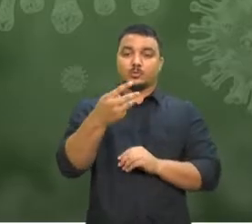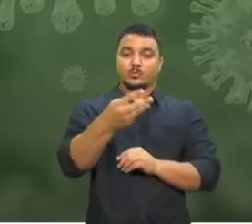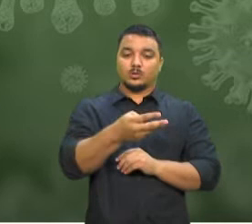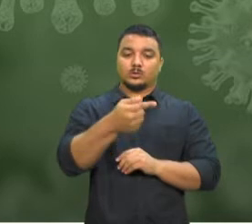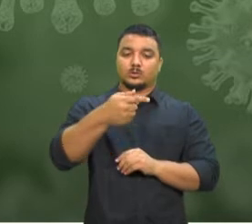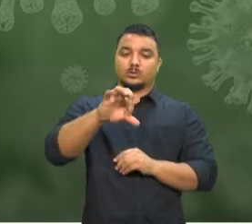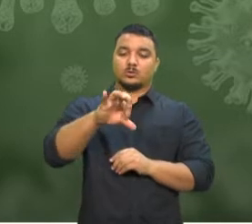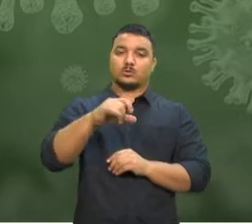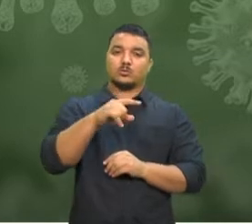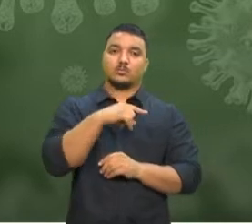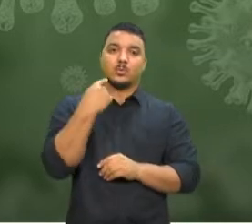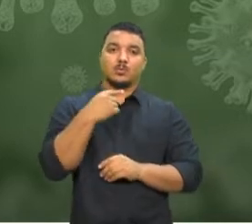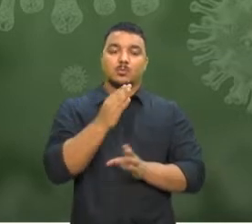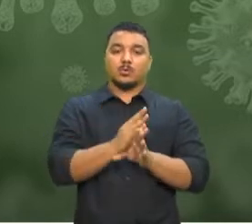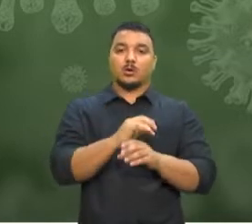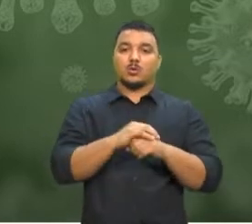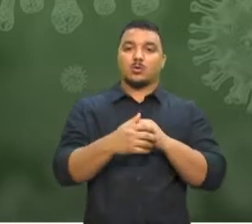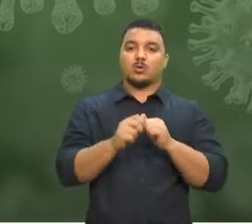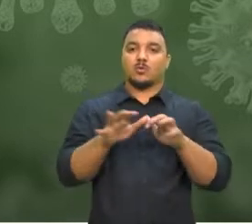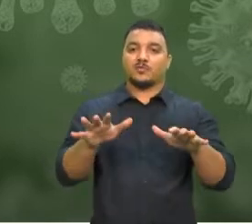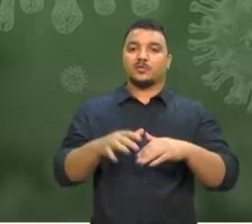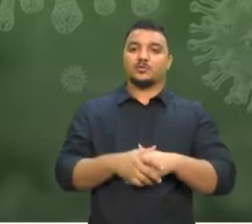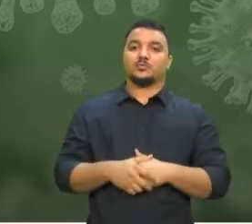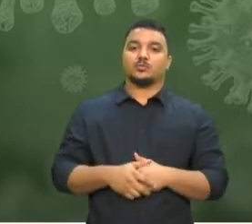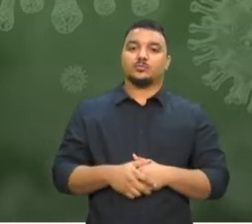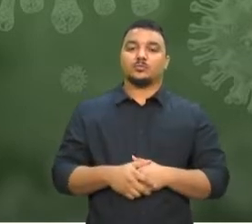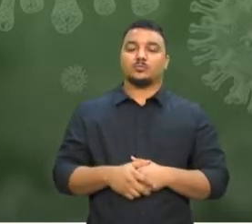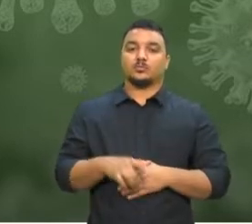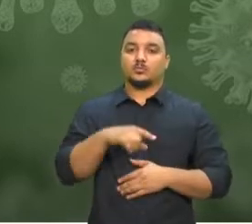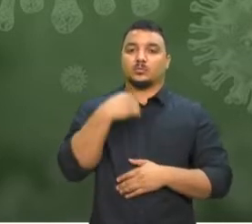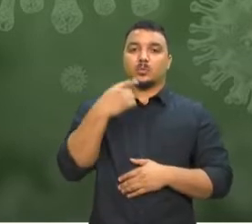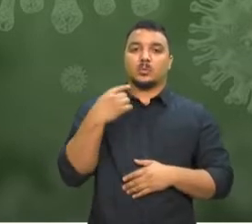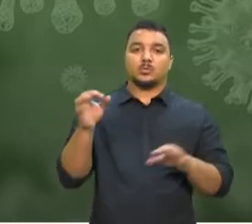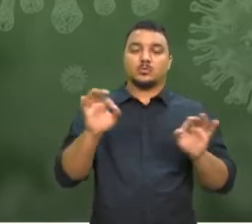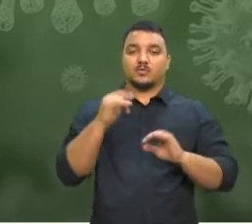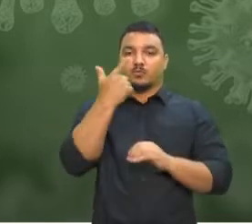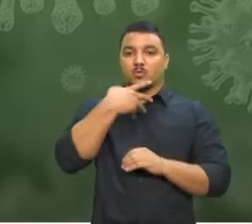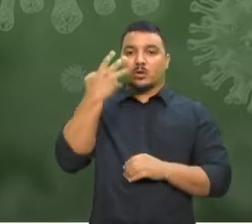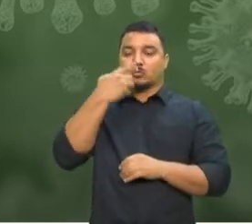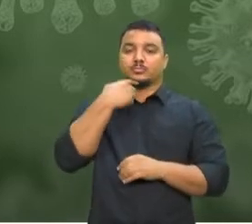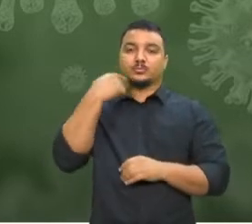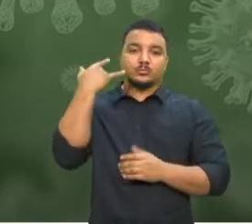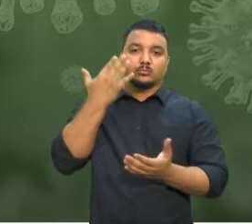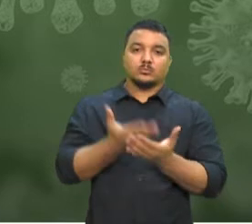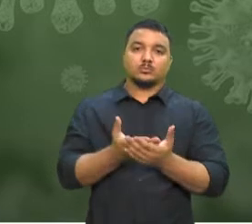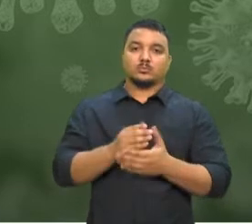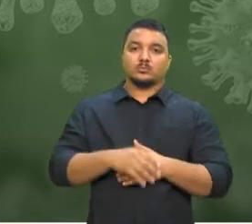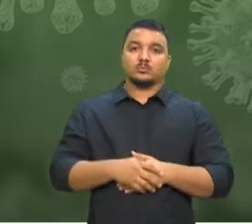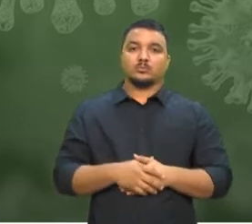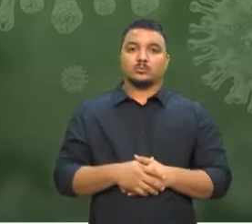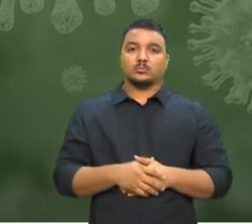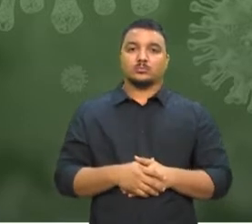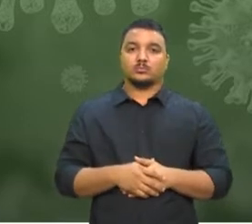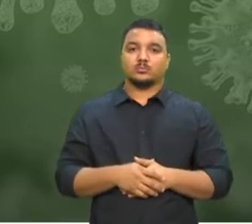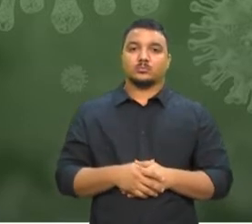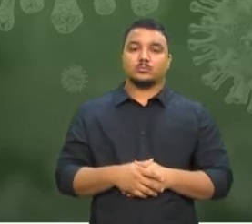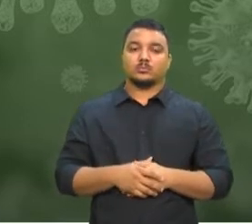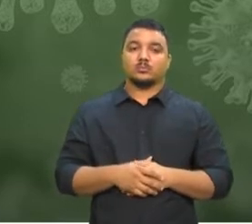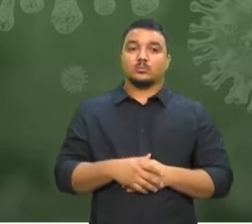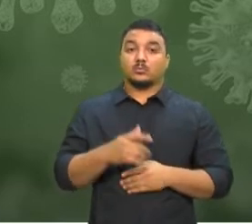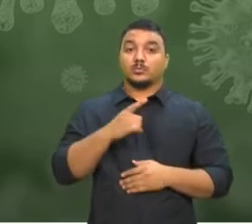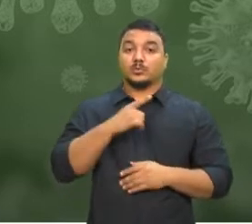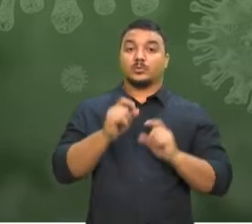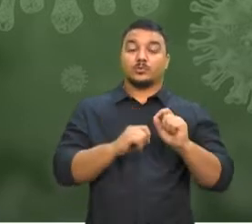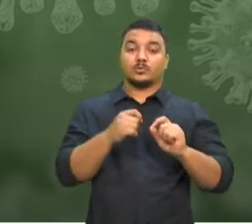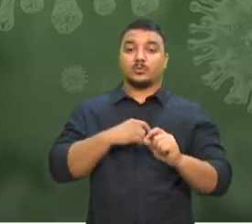21.379 óbitos por causa da doença. Nenhuma morte por Covid-19 foi registrada pelo sistema nas últimas